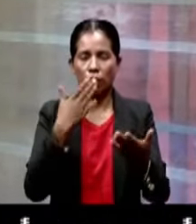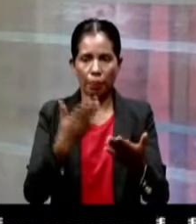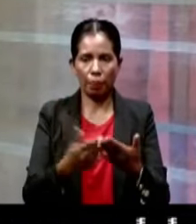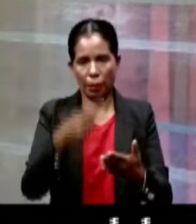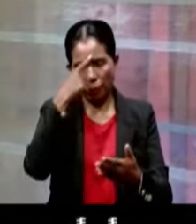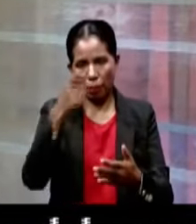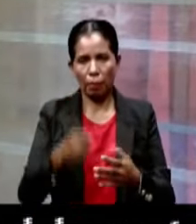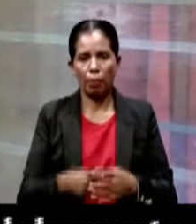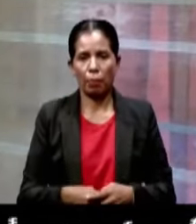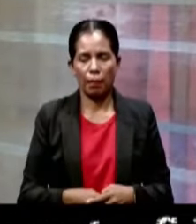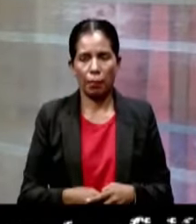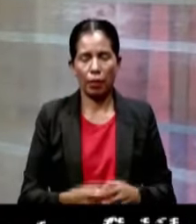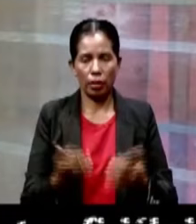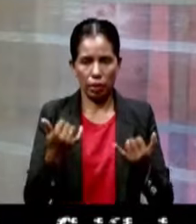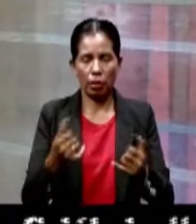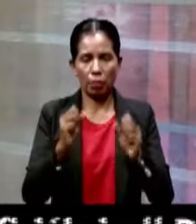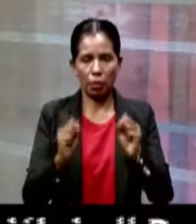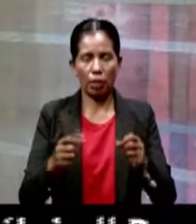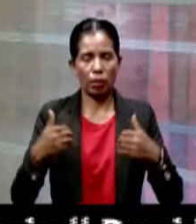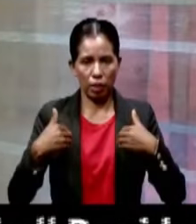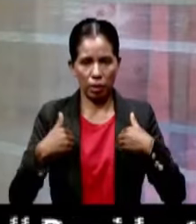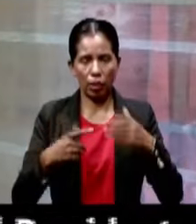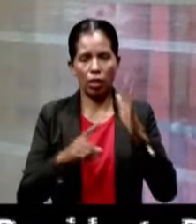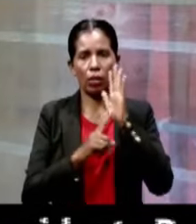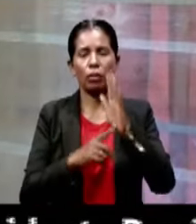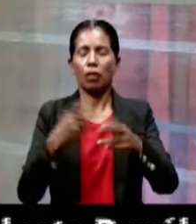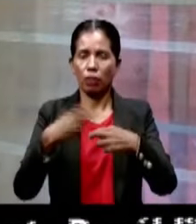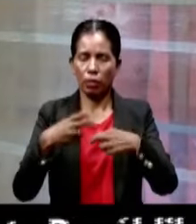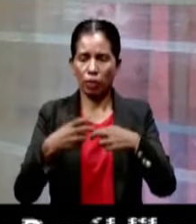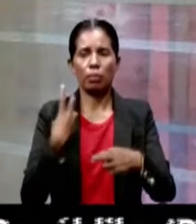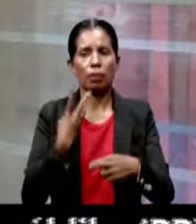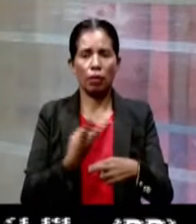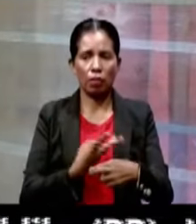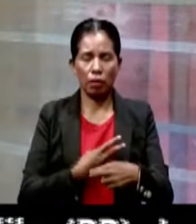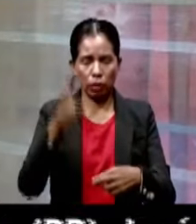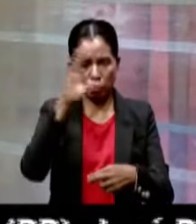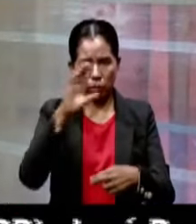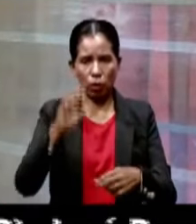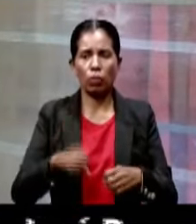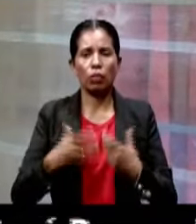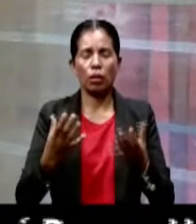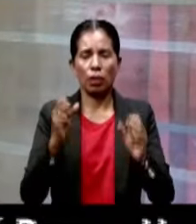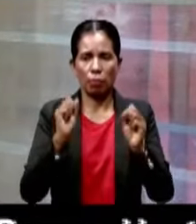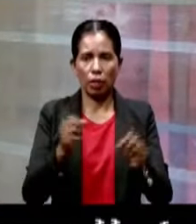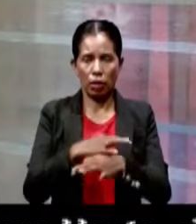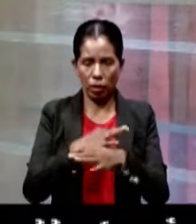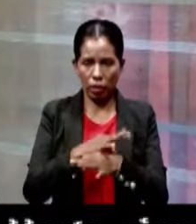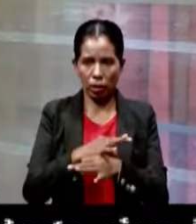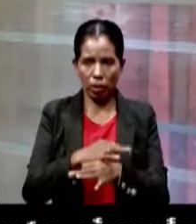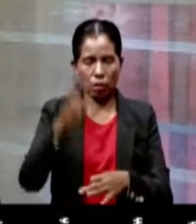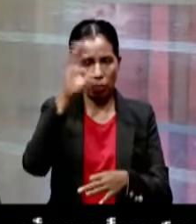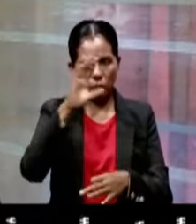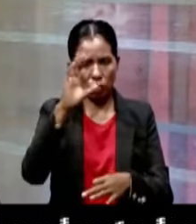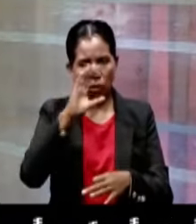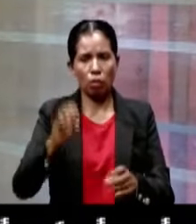Tamane maka idane bele mosu e idane saimos desafio ba ami atu buka oinsa para bele hadia e buka meu